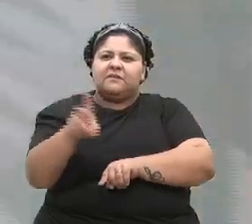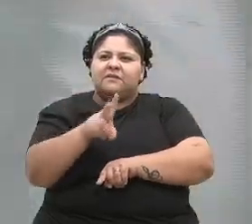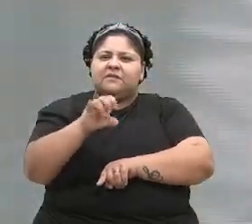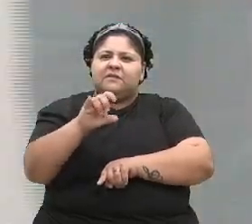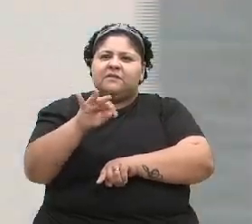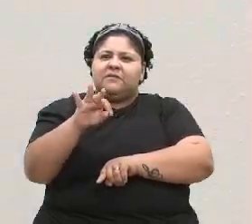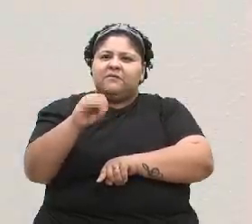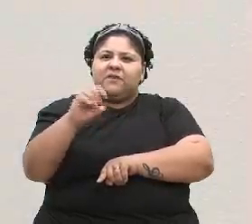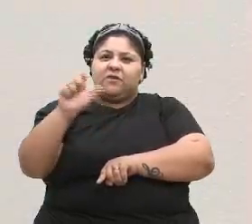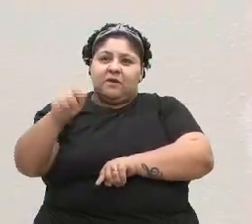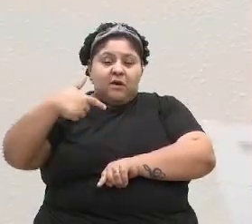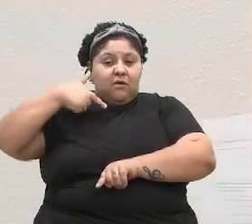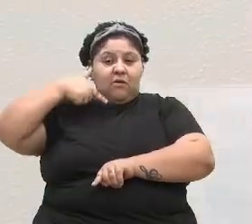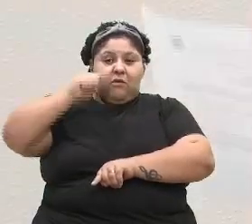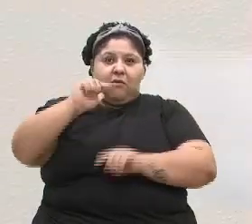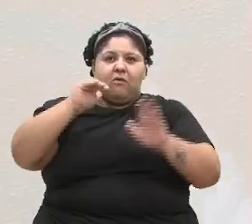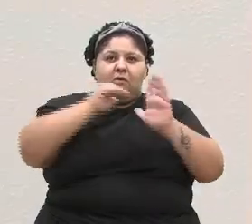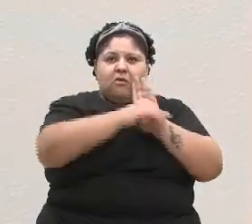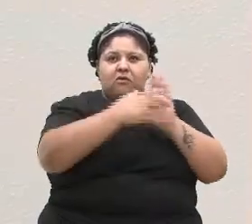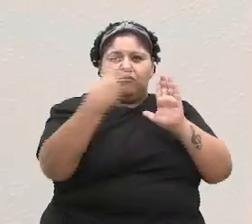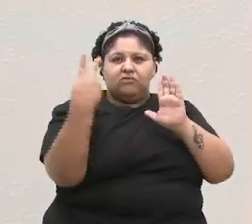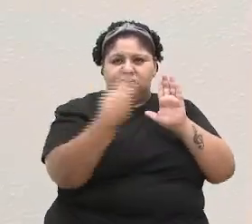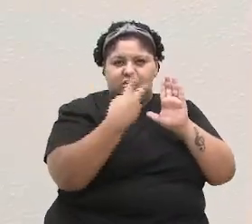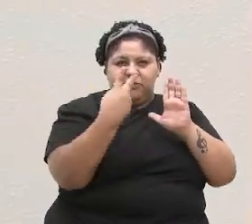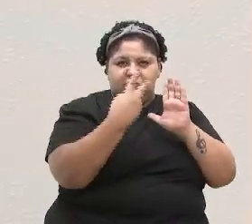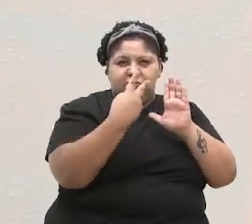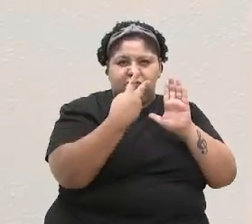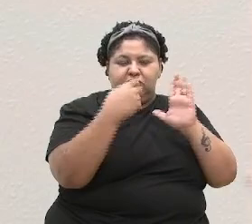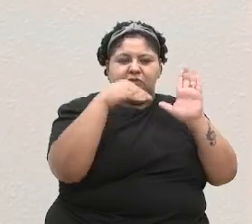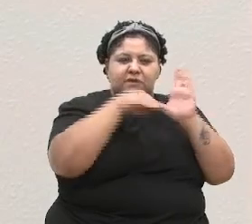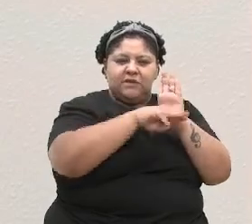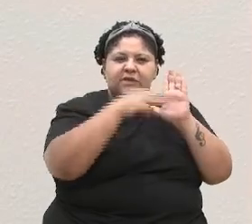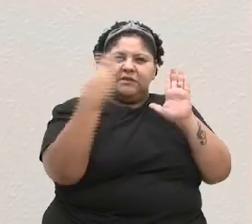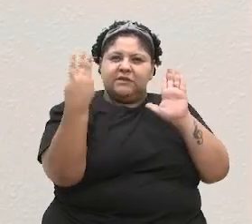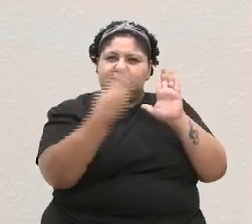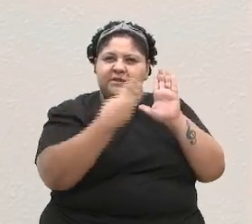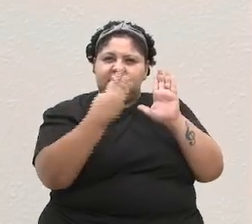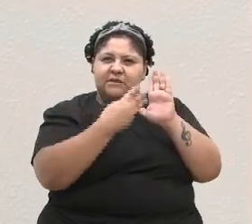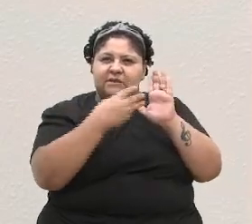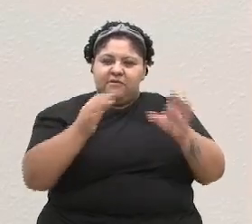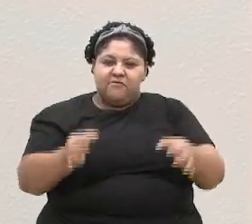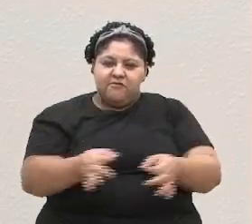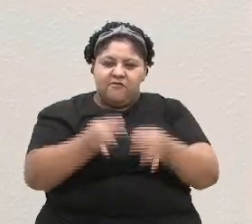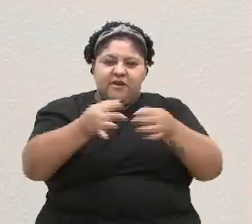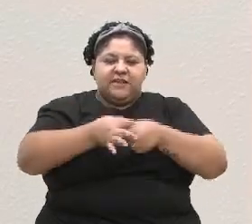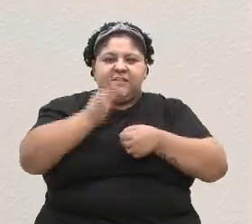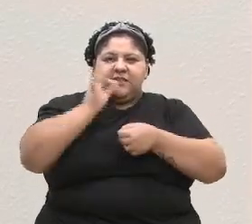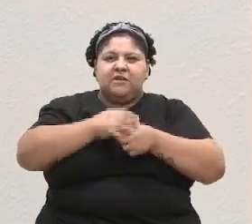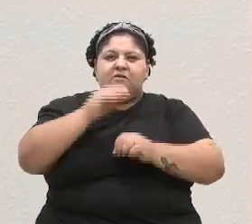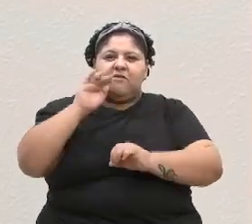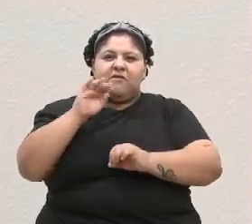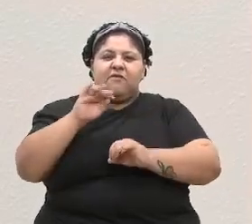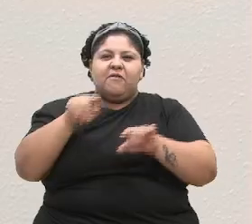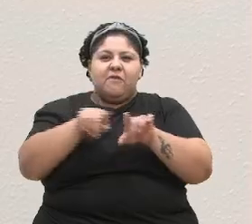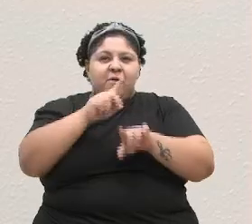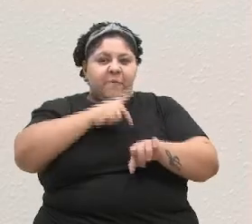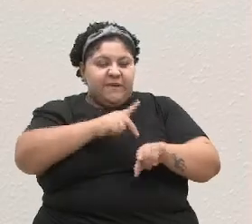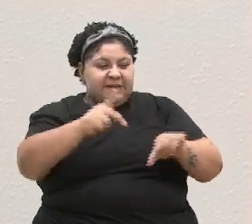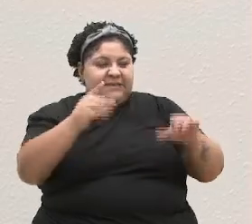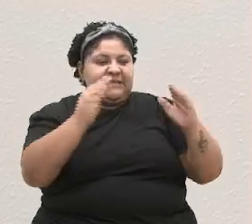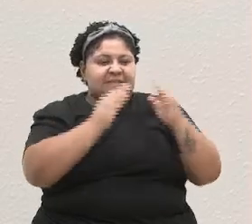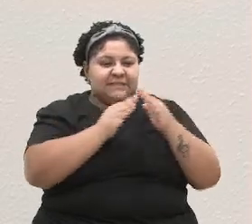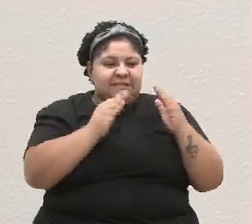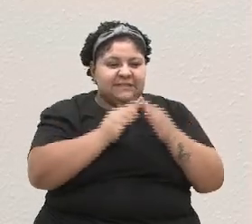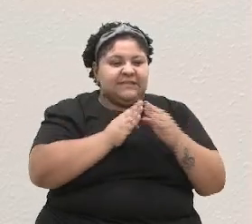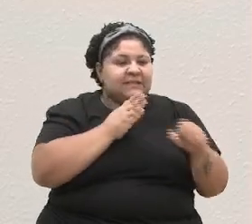em 2º lugar e o Festa da Uva B ficou em 3º. O presidente da casa esteve lá participando, assistindo, e